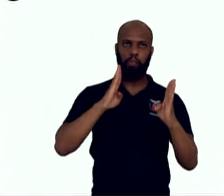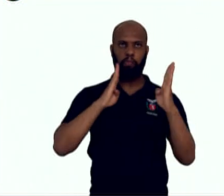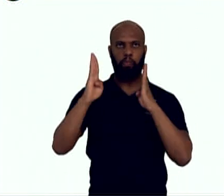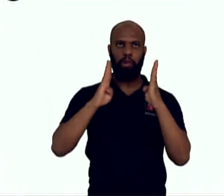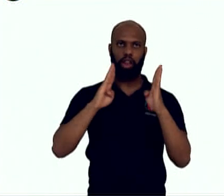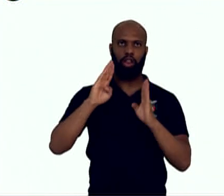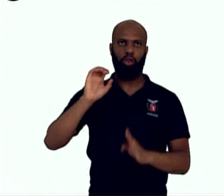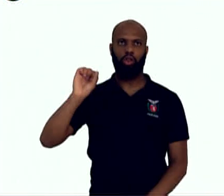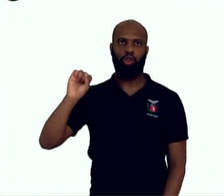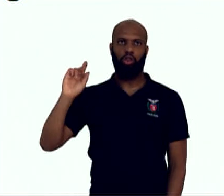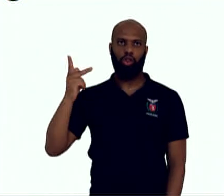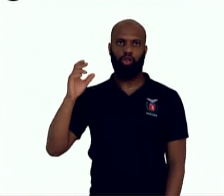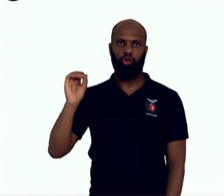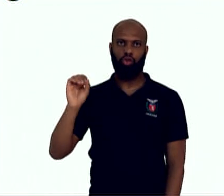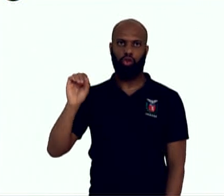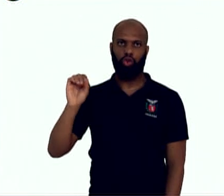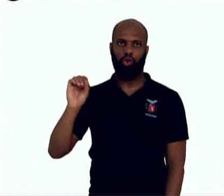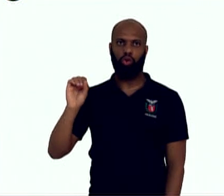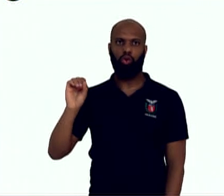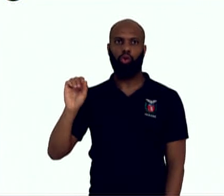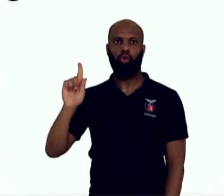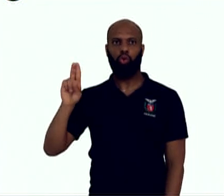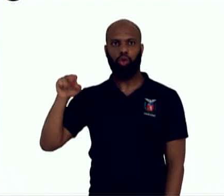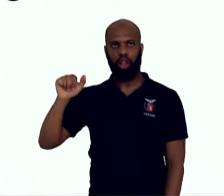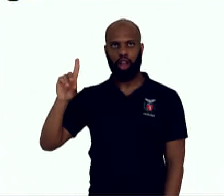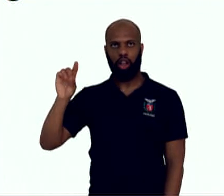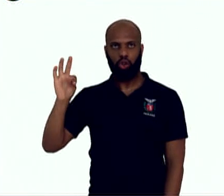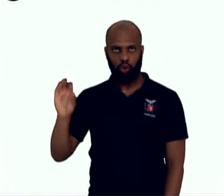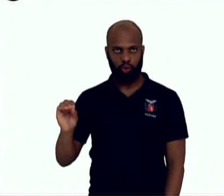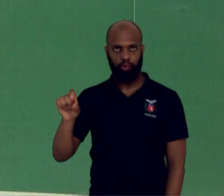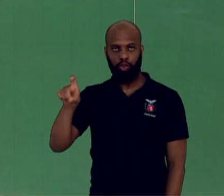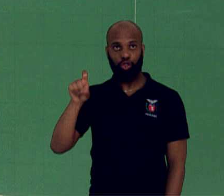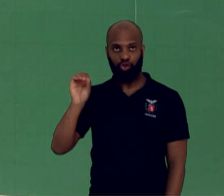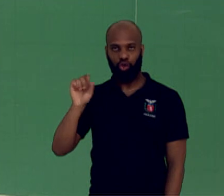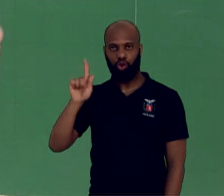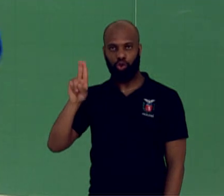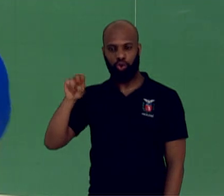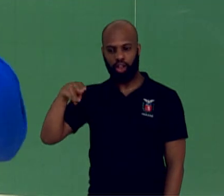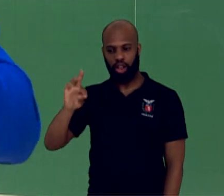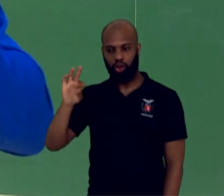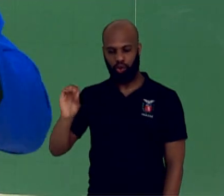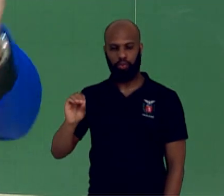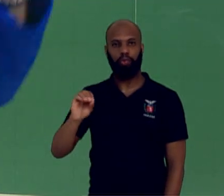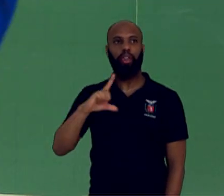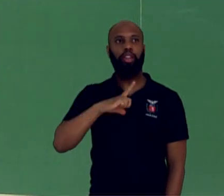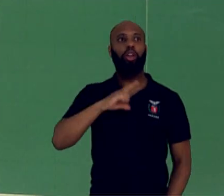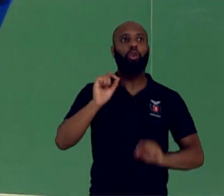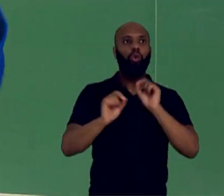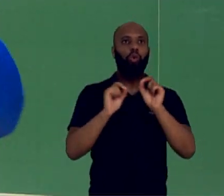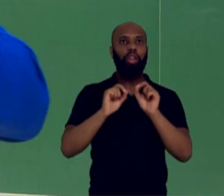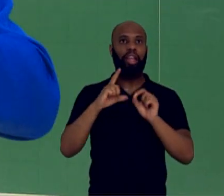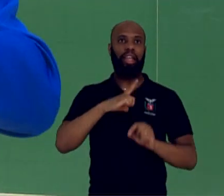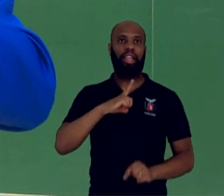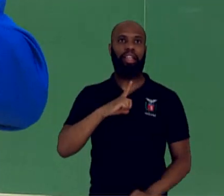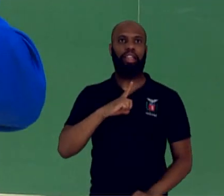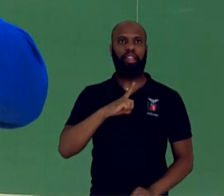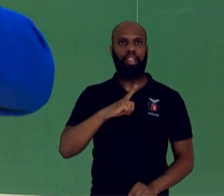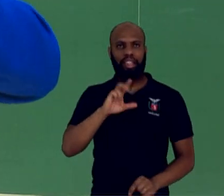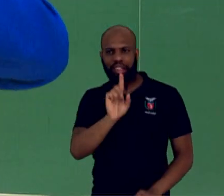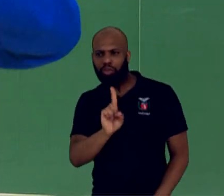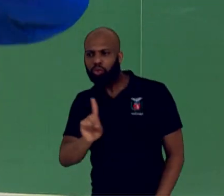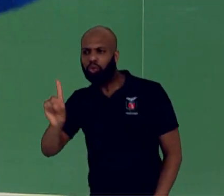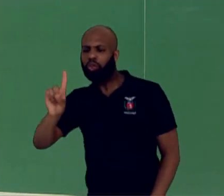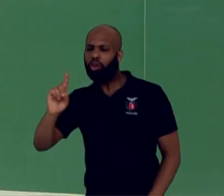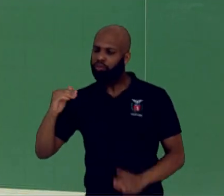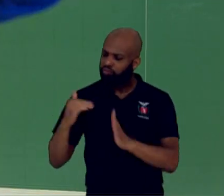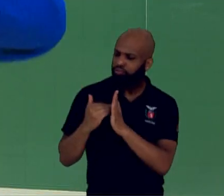o foco aí, a cereja do bolo da nossa aula. Governantes se autodenominavam Tenno, que significa Deus Celestial, seria uma espécie